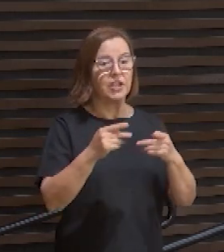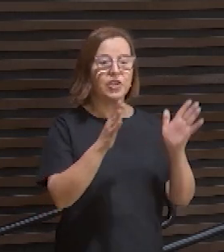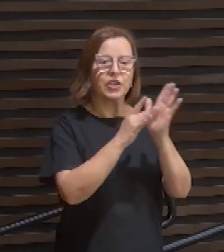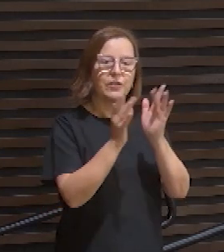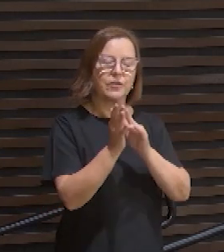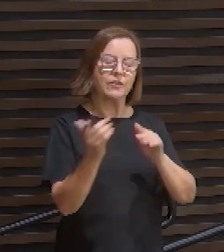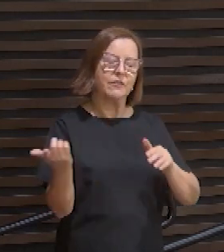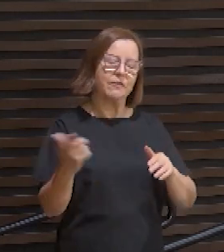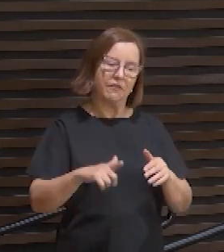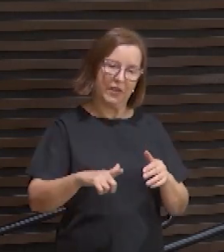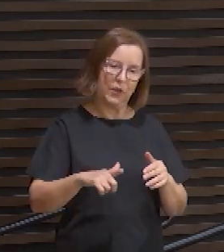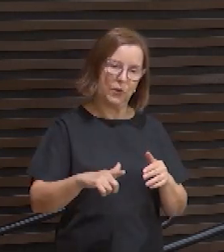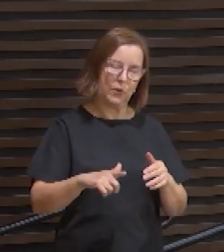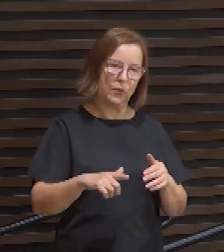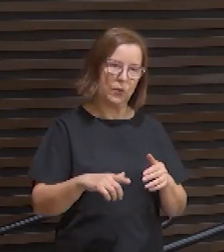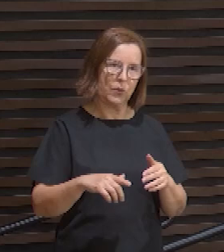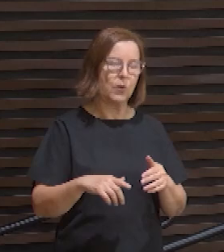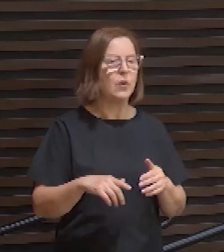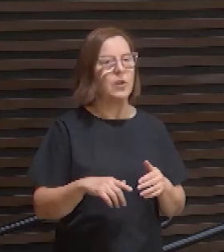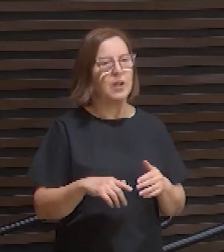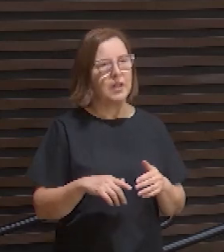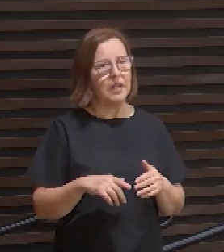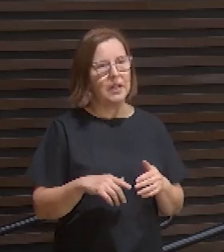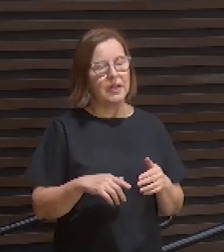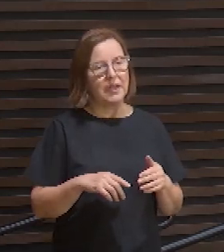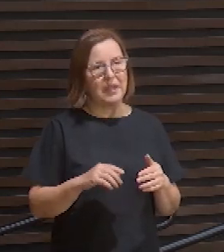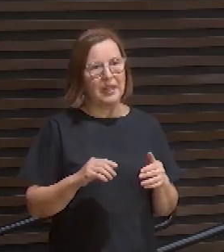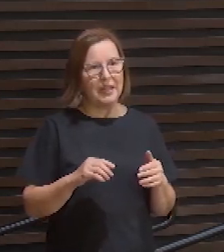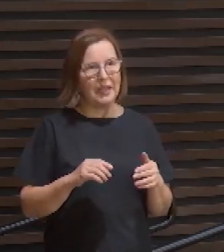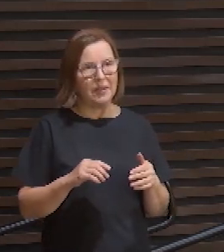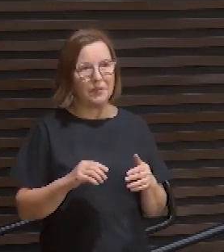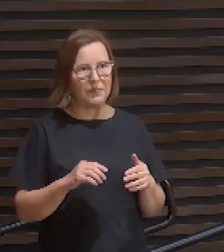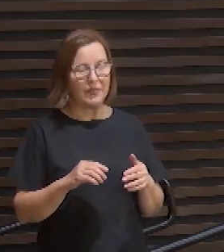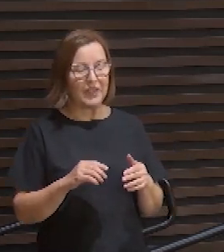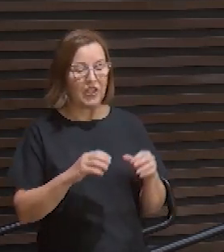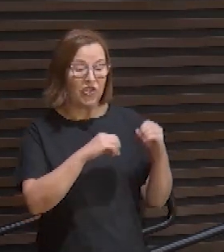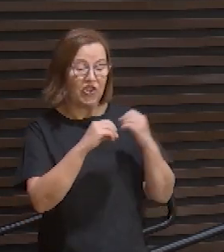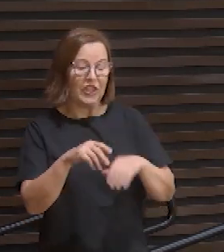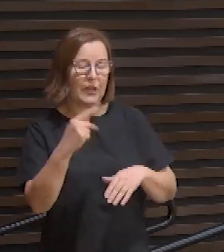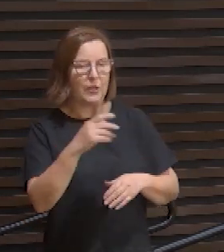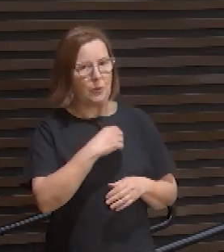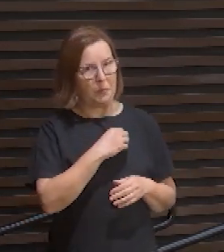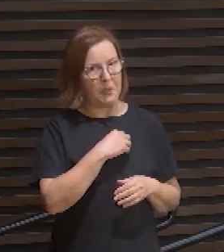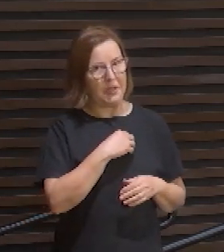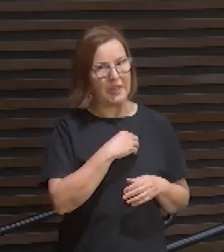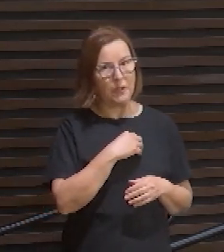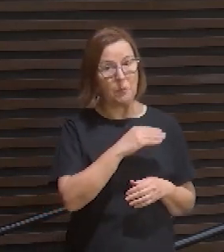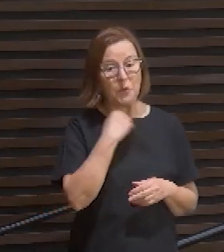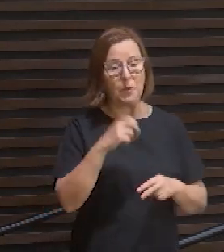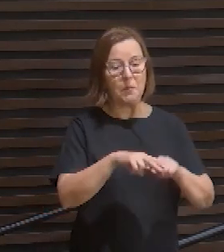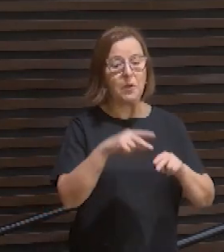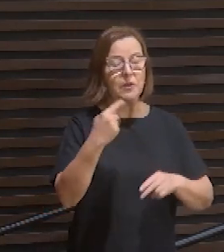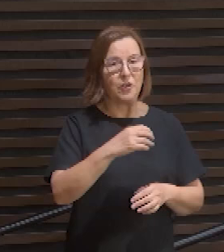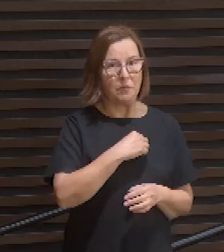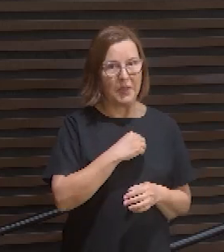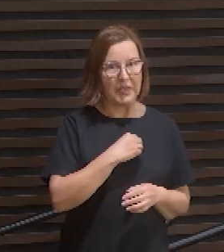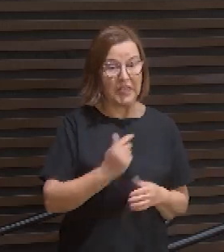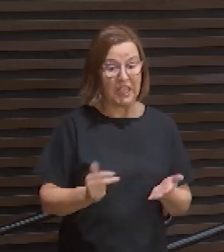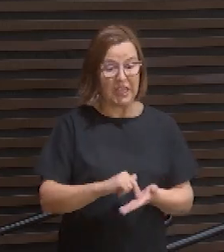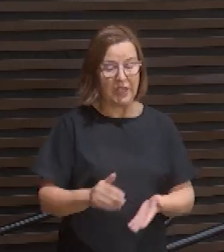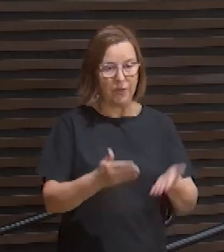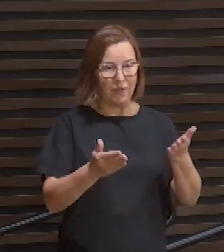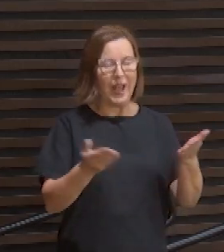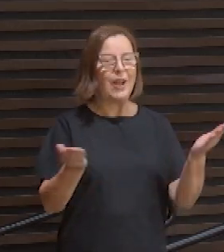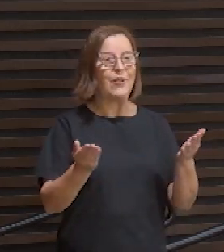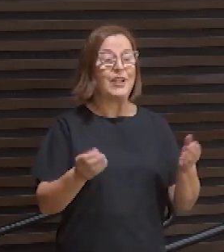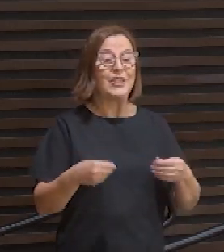problema, que é o pecado. Ele morreu pelo teu pecado, ele foi sepultado e ao terceiro dia ele ressuscitou. E agora ele te dá uma nova vida